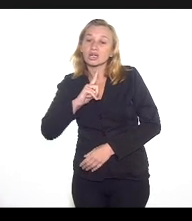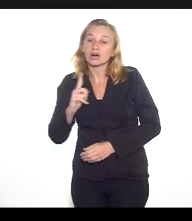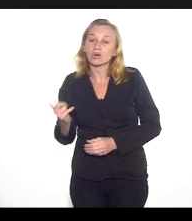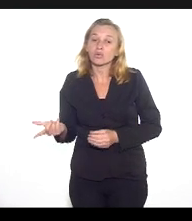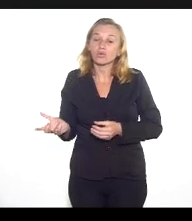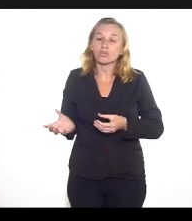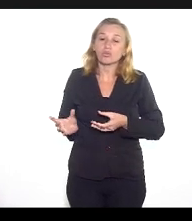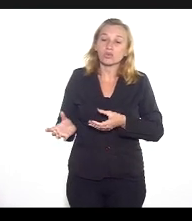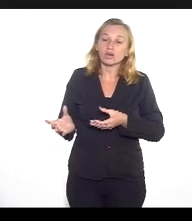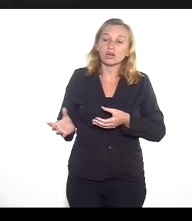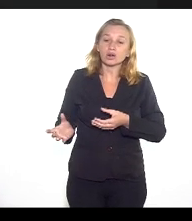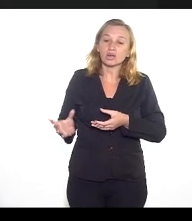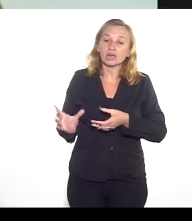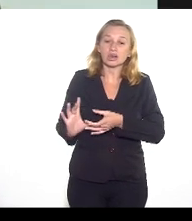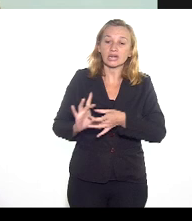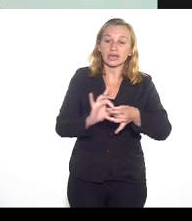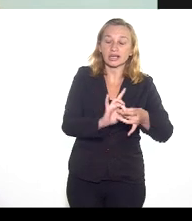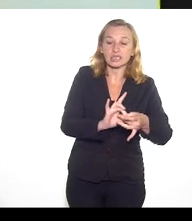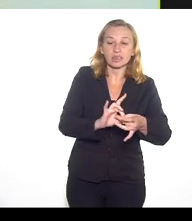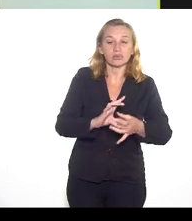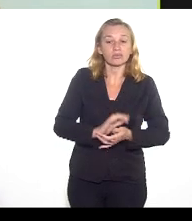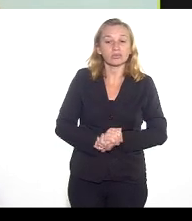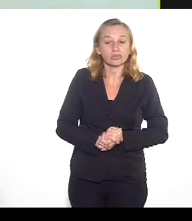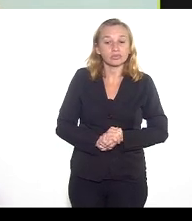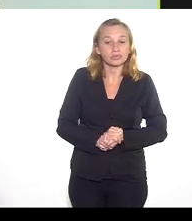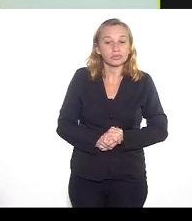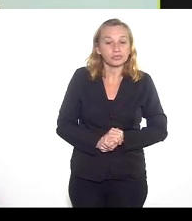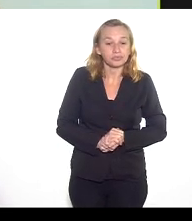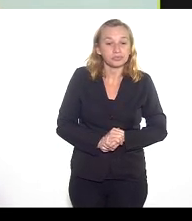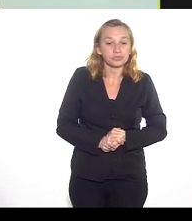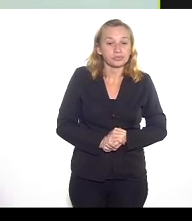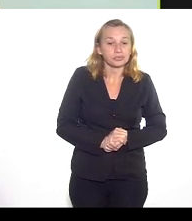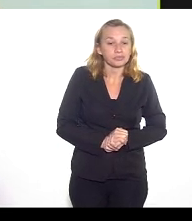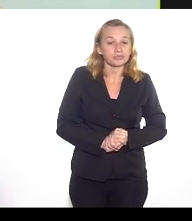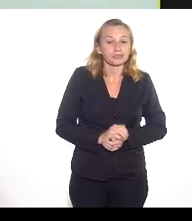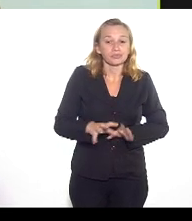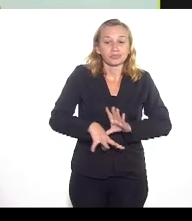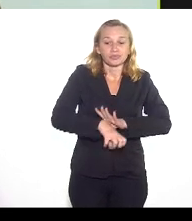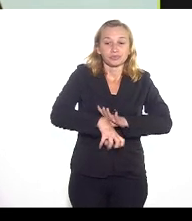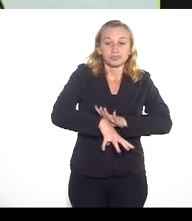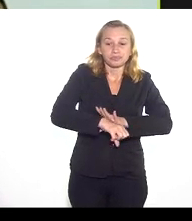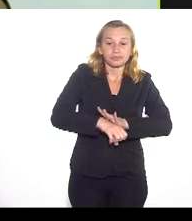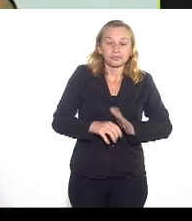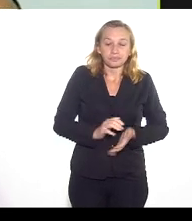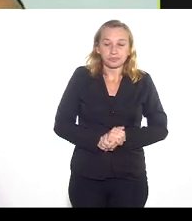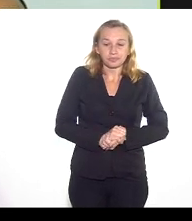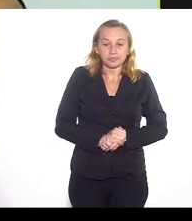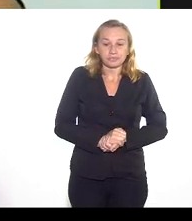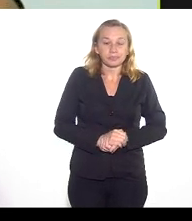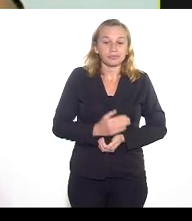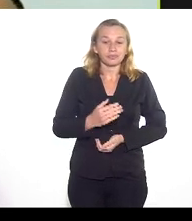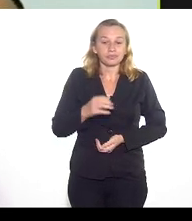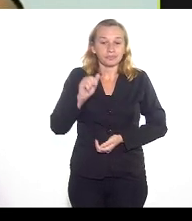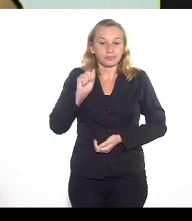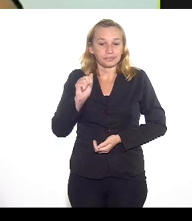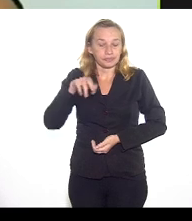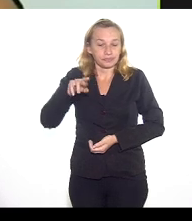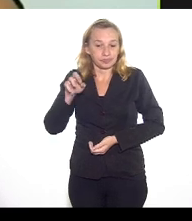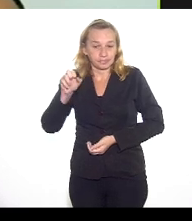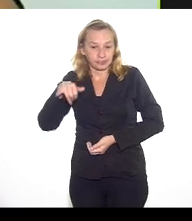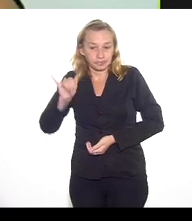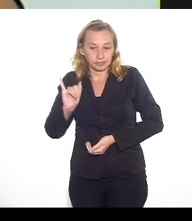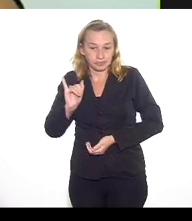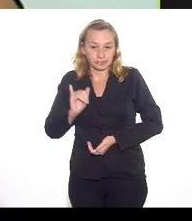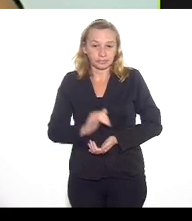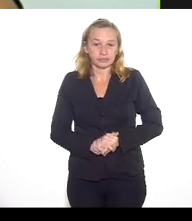a Total EP... Em exploração. Vou pedir para o Andrés responder a pergunta. Andrés, você está